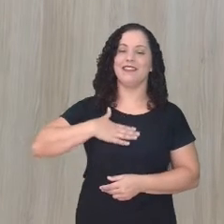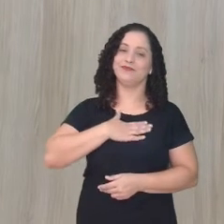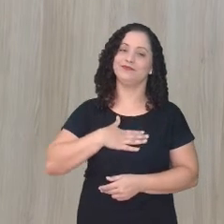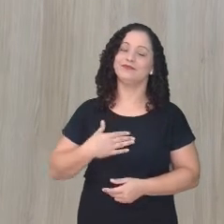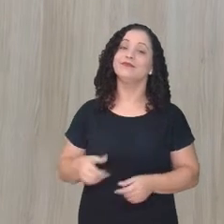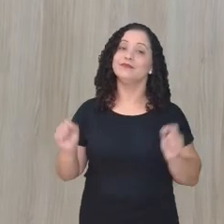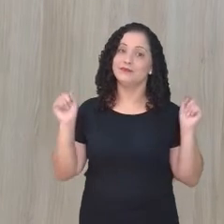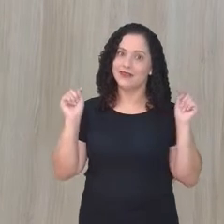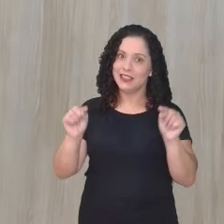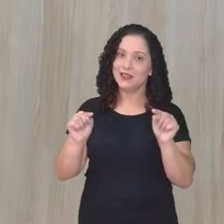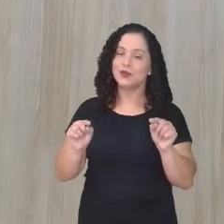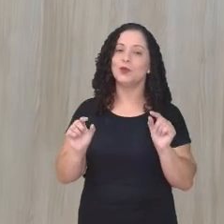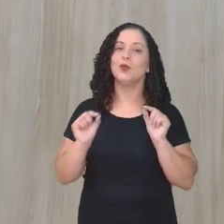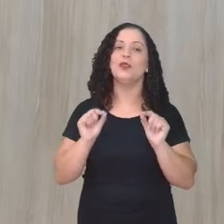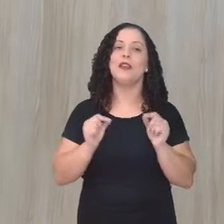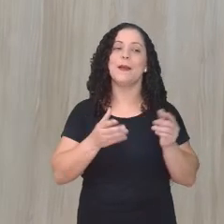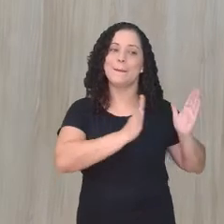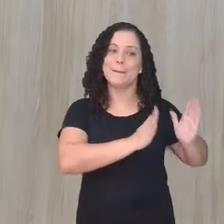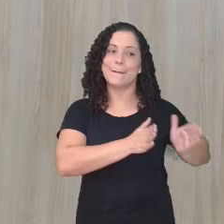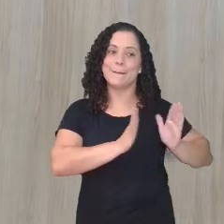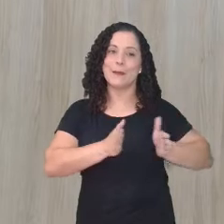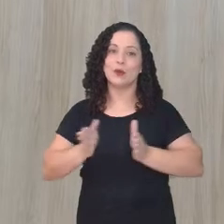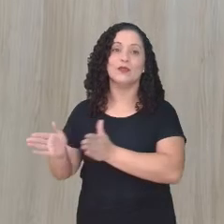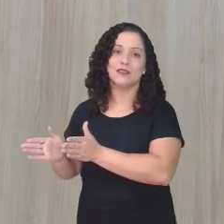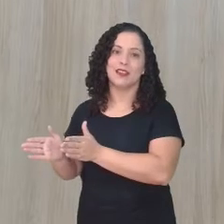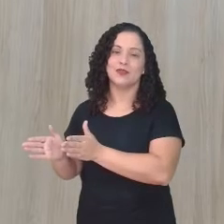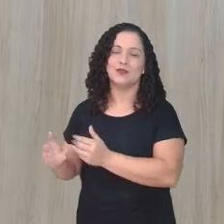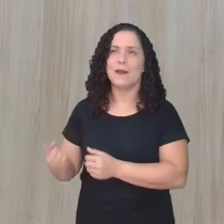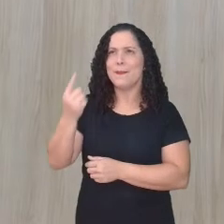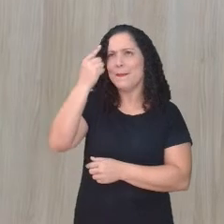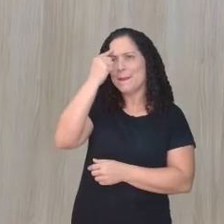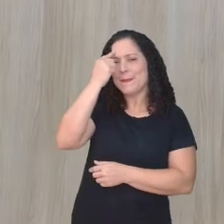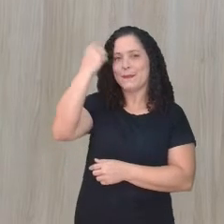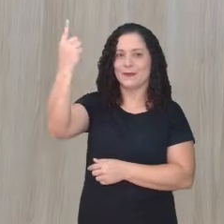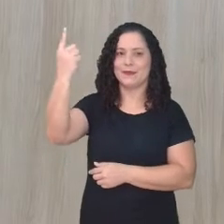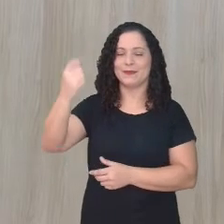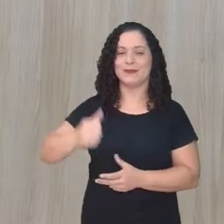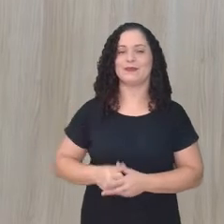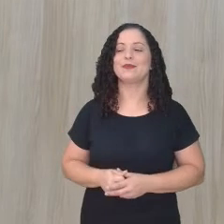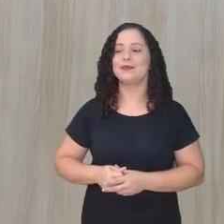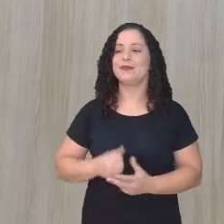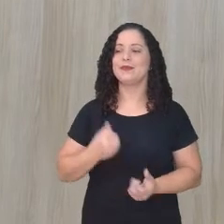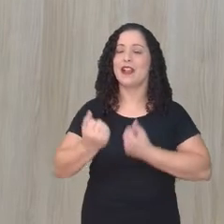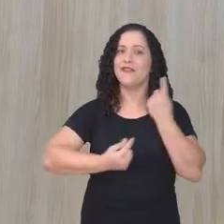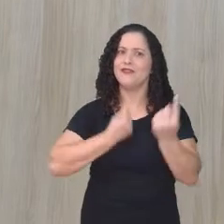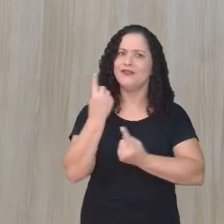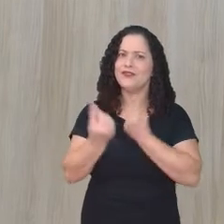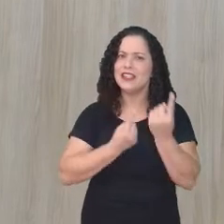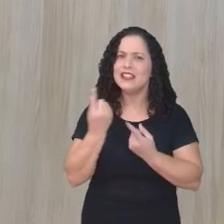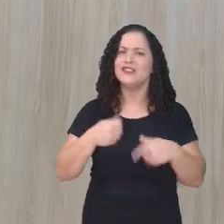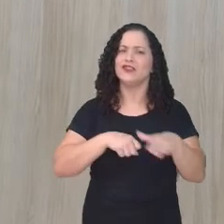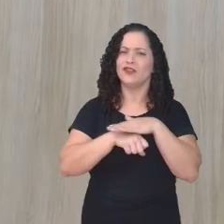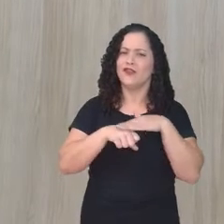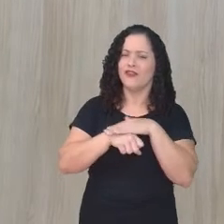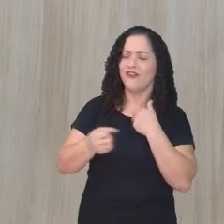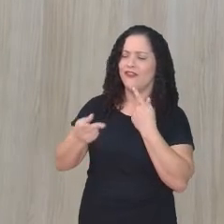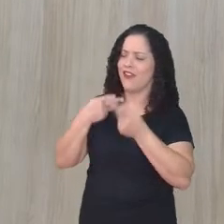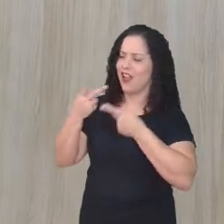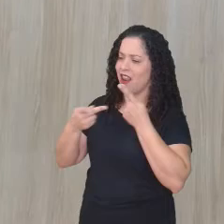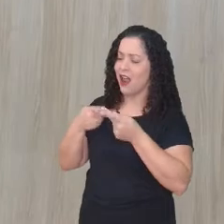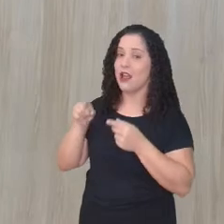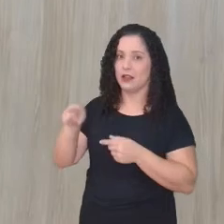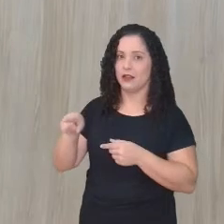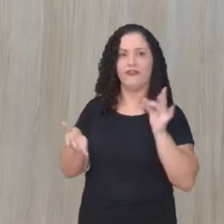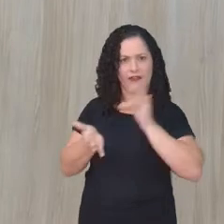parte do processo de pensamento. E às vezes nós falamos o que o outro realmente precisa